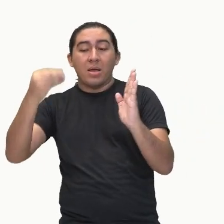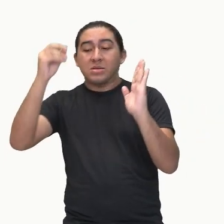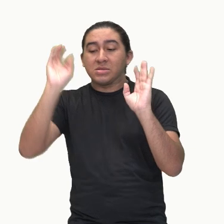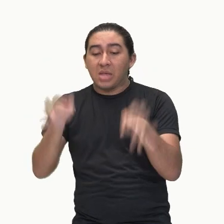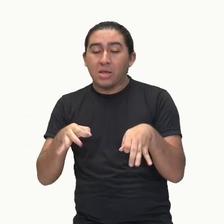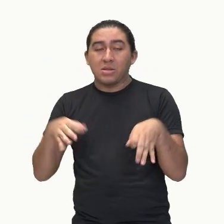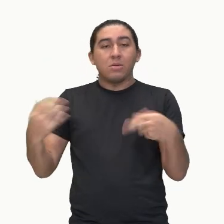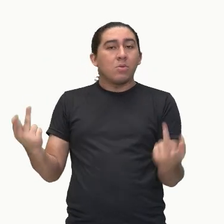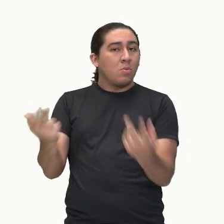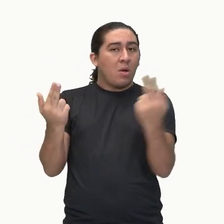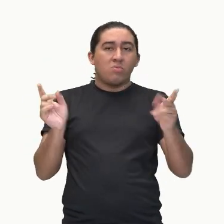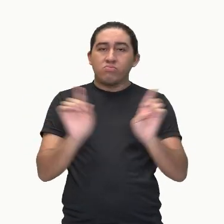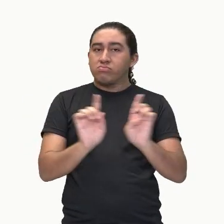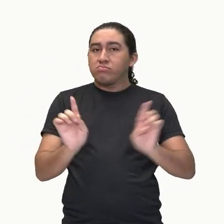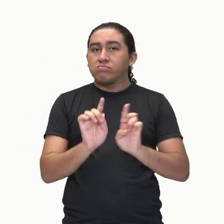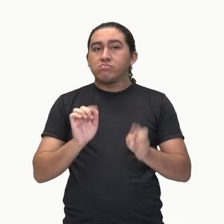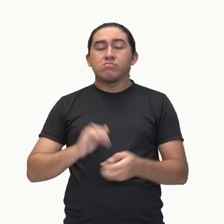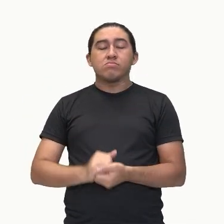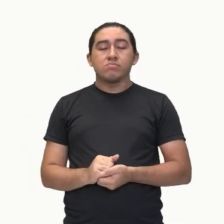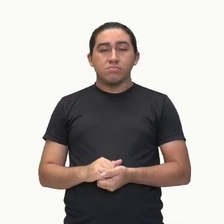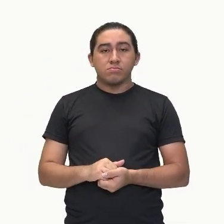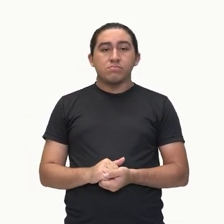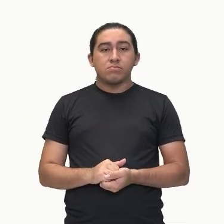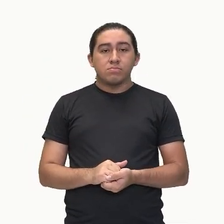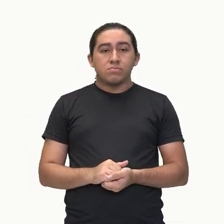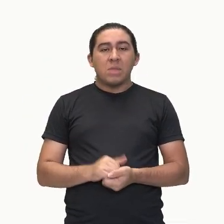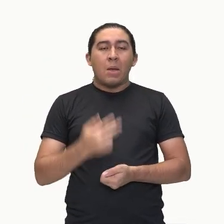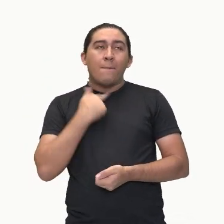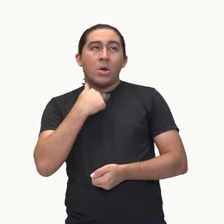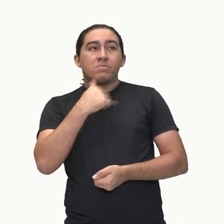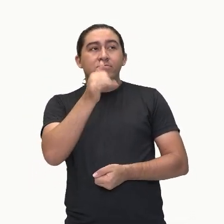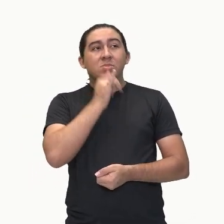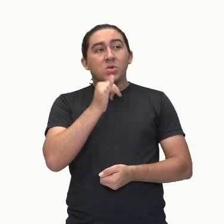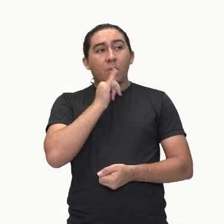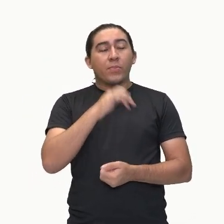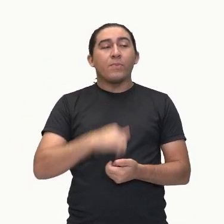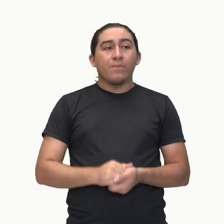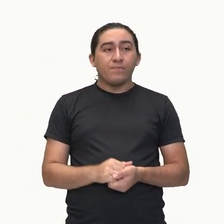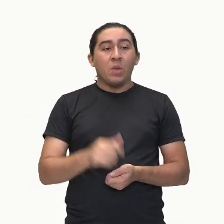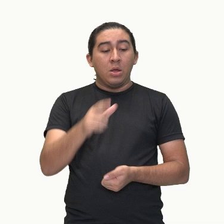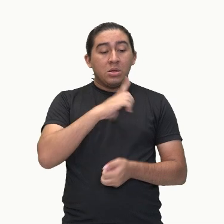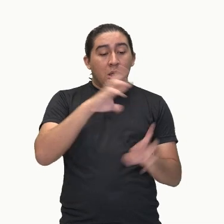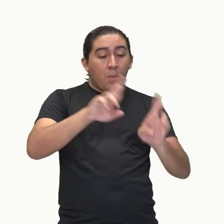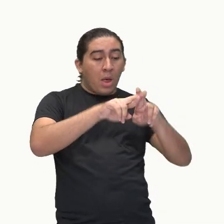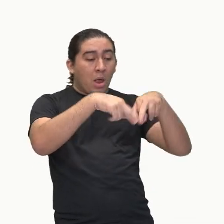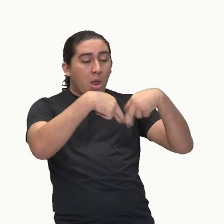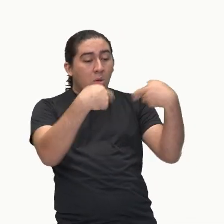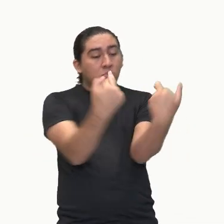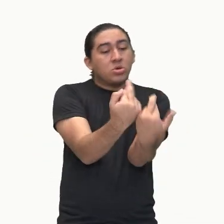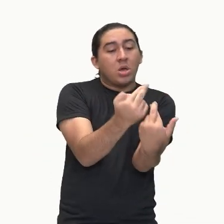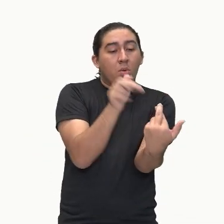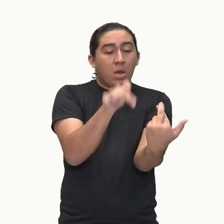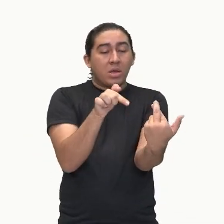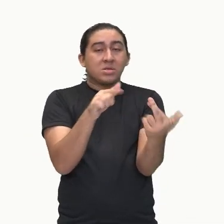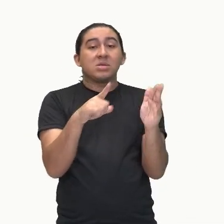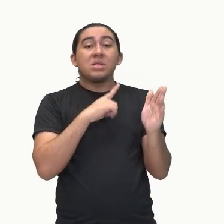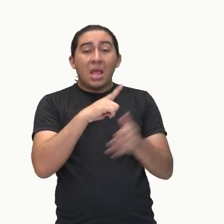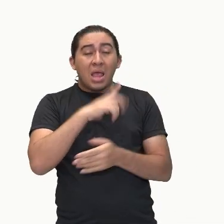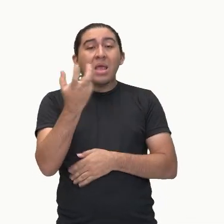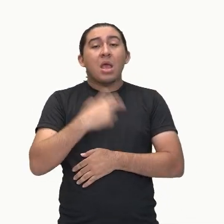na realidade. Então, eu posso pegar, por exemplo, um ritual que é significativo,